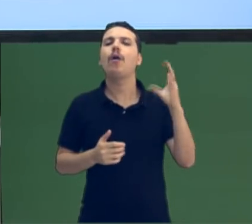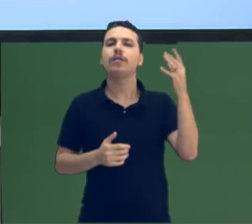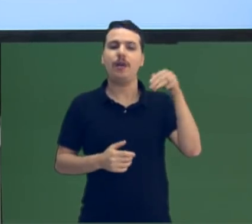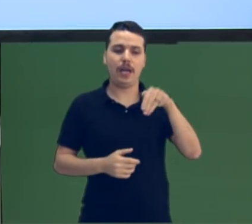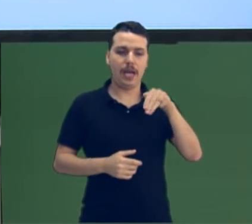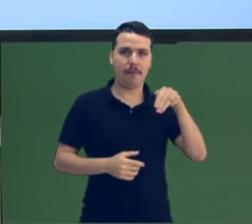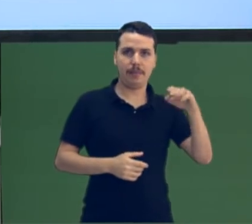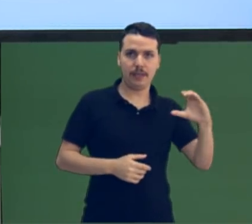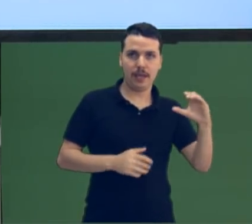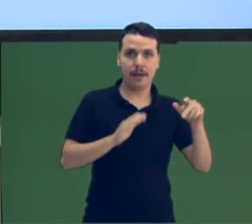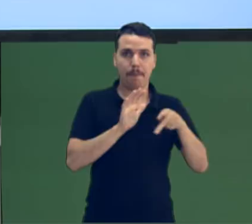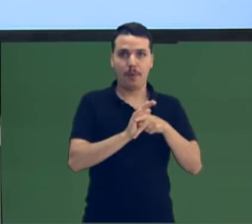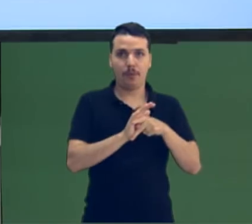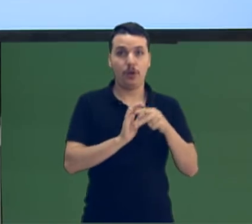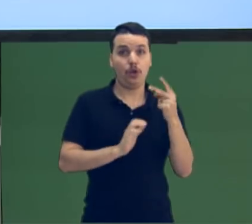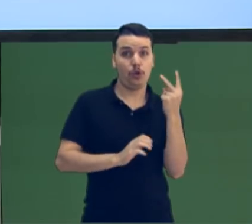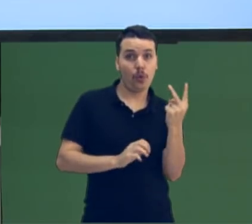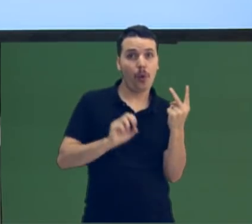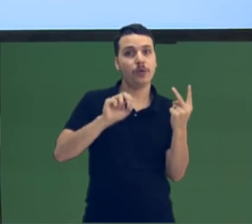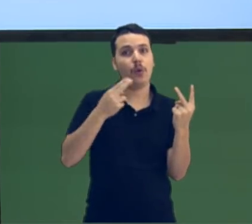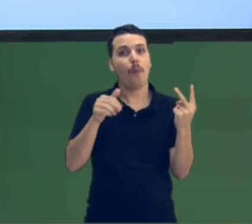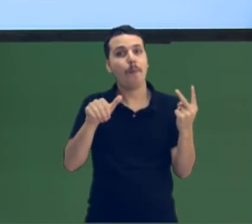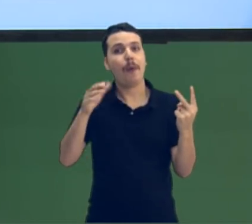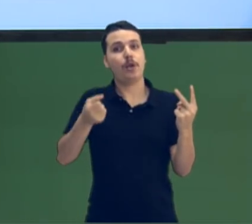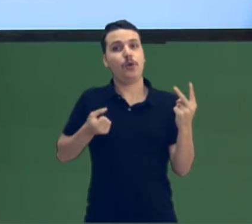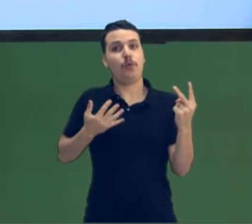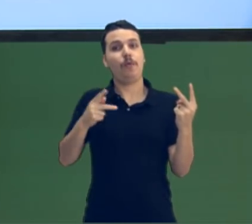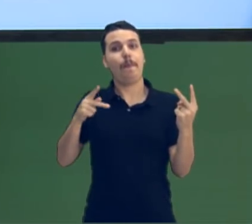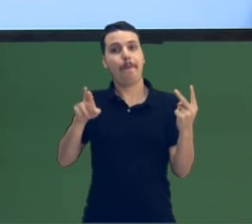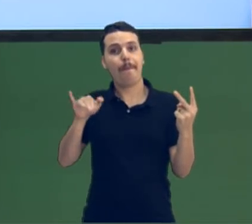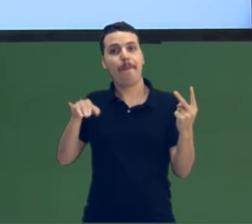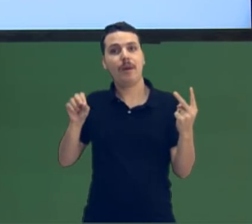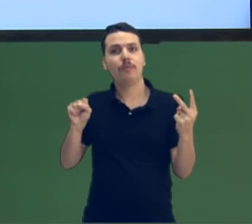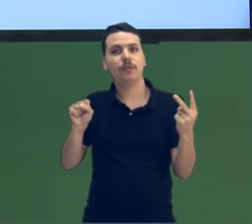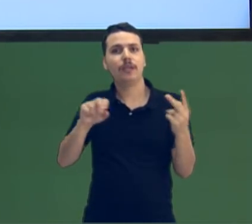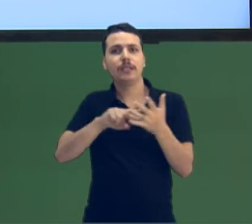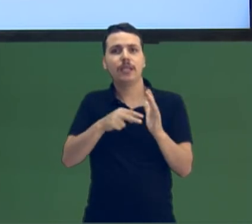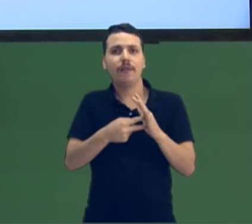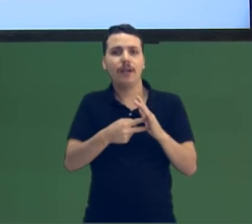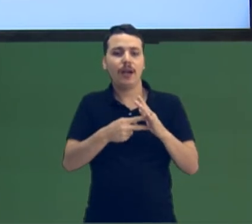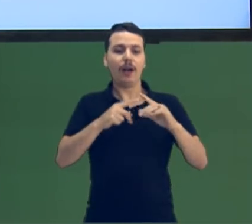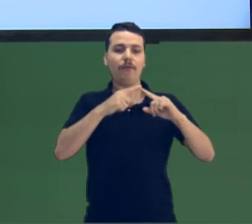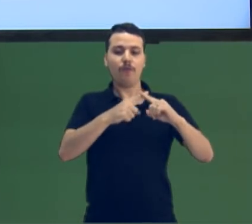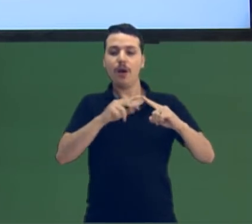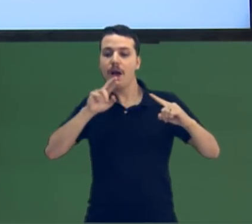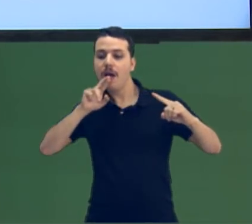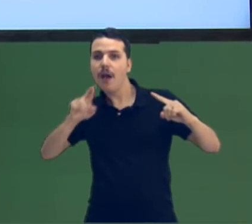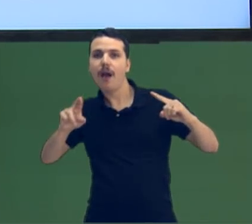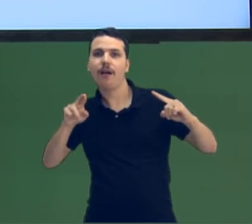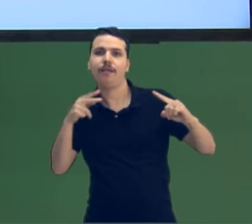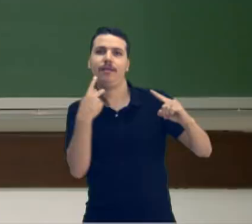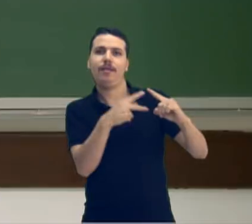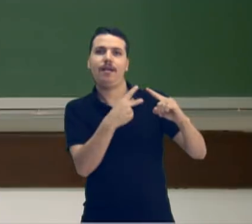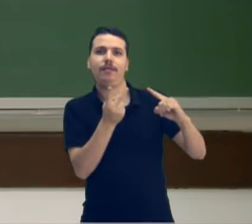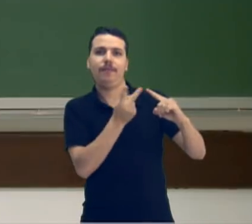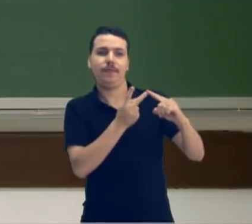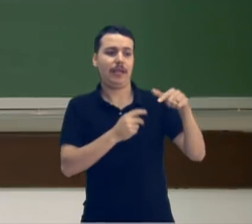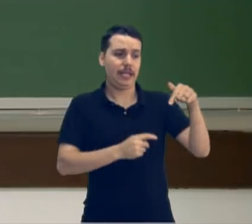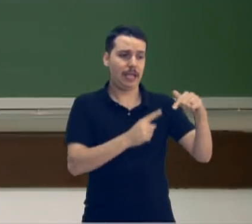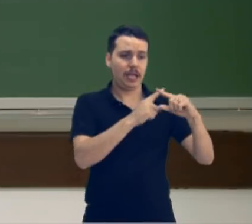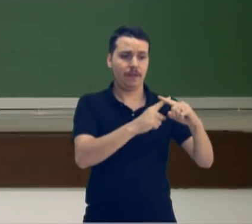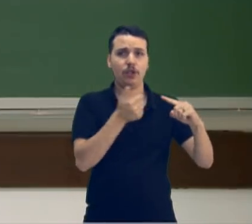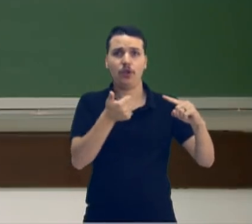MMC entre dois ou mais números primos é o quê? É o produto entre eles, porque não é? Se eu fizer 7 vezes 11 não vai